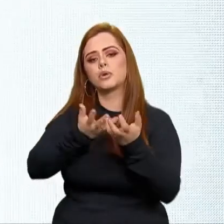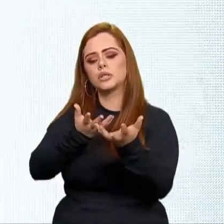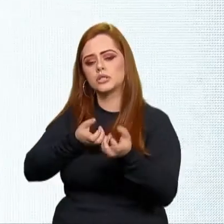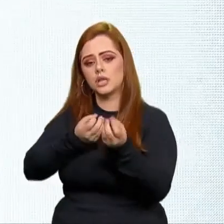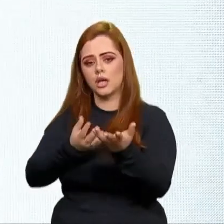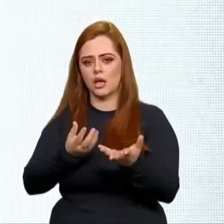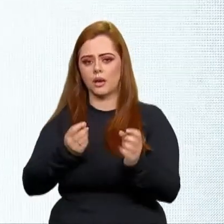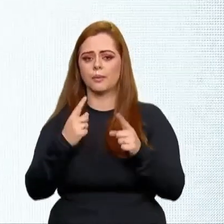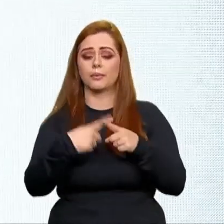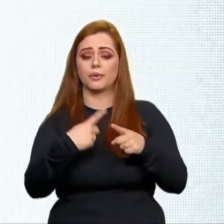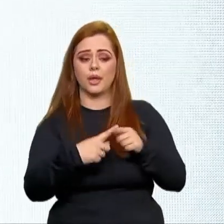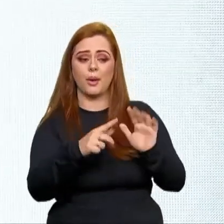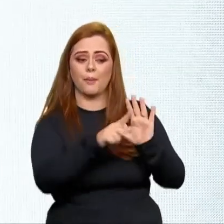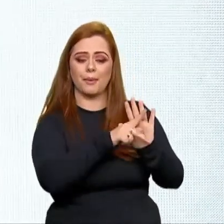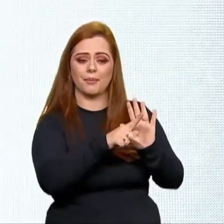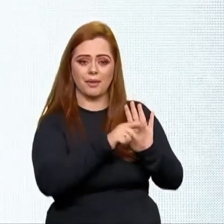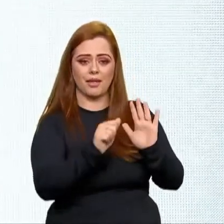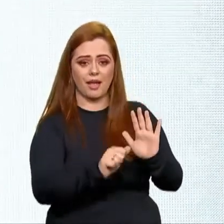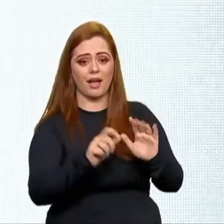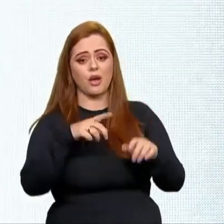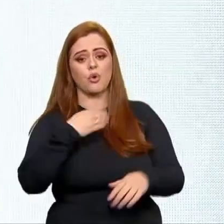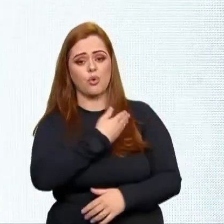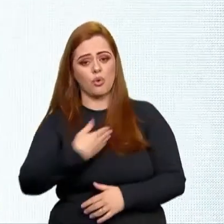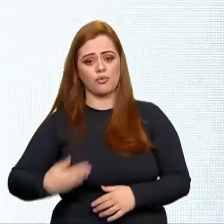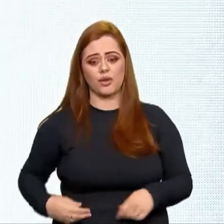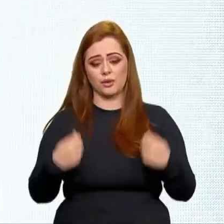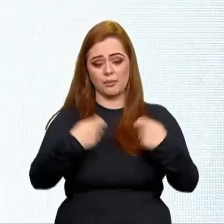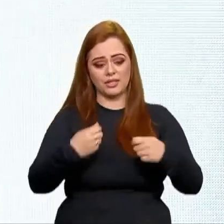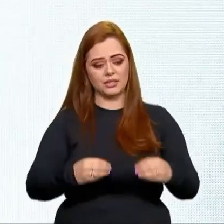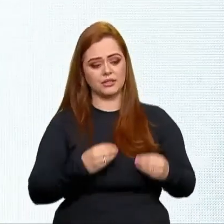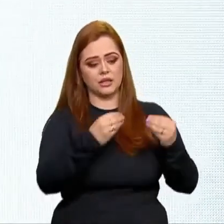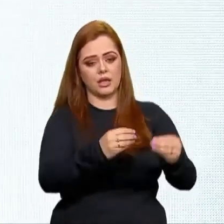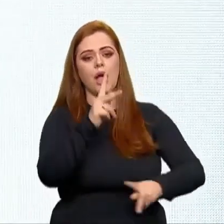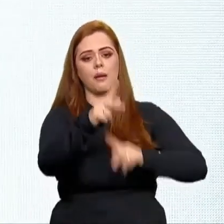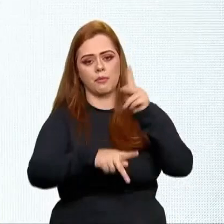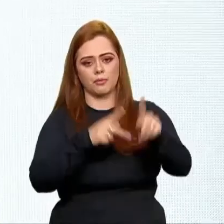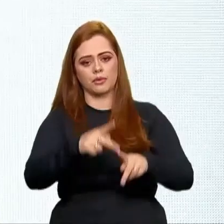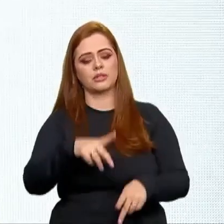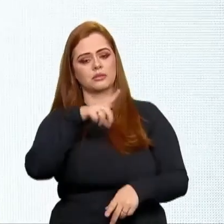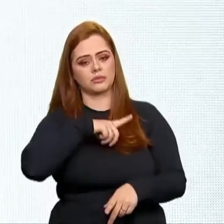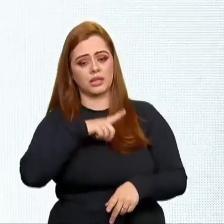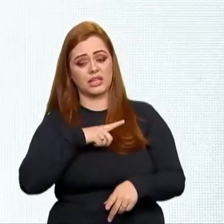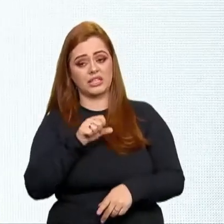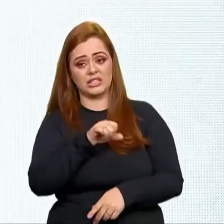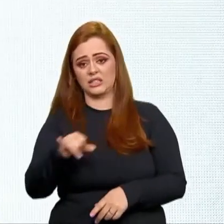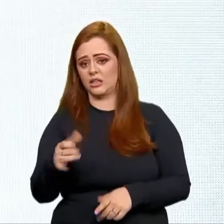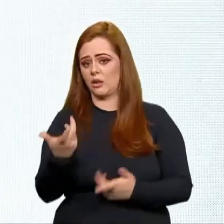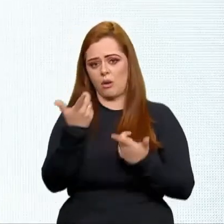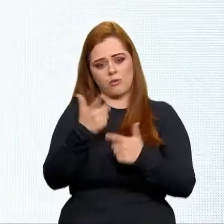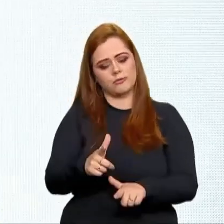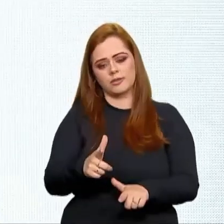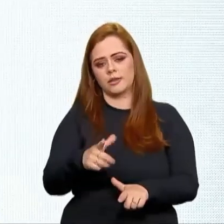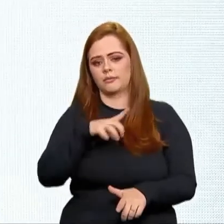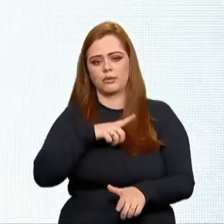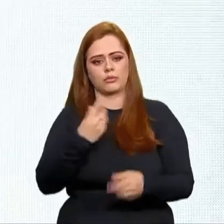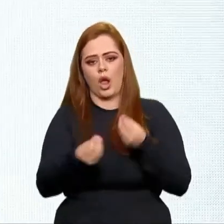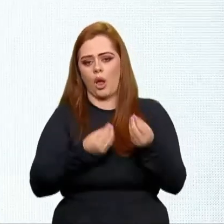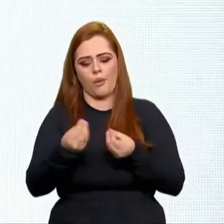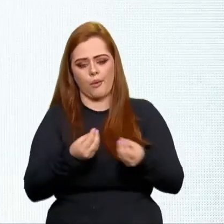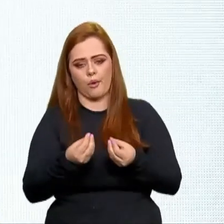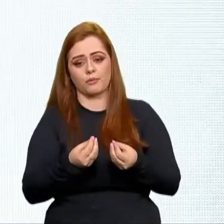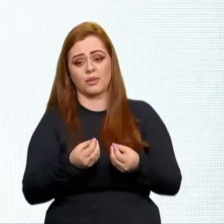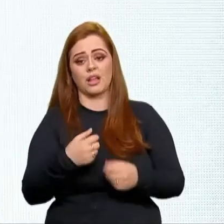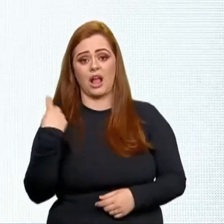todo governo tem que ir aonde o povo está. Se não foi assim, assim será. Estamos hoje com a alma repleta de